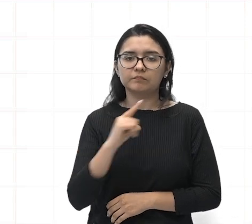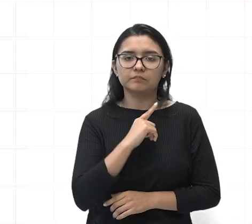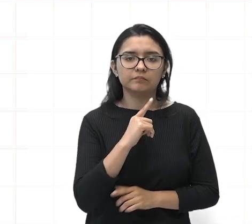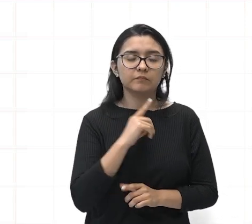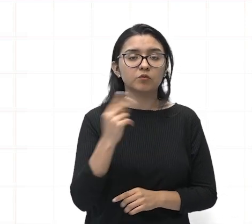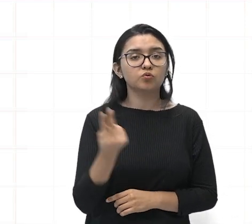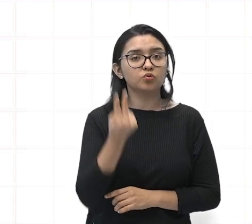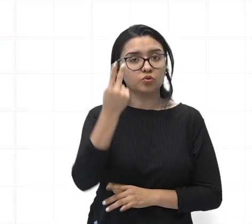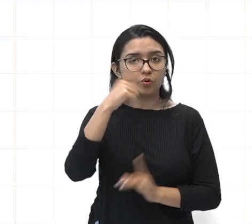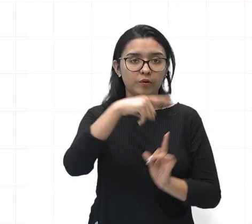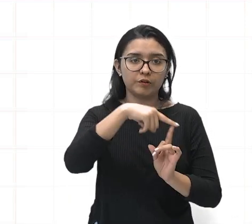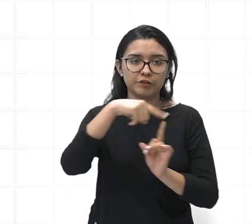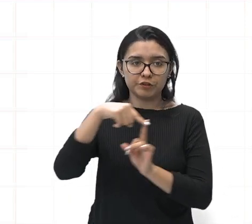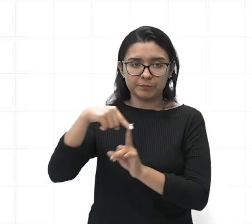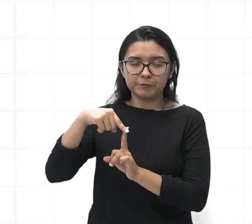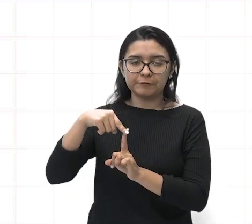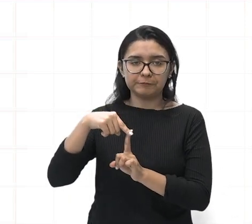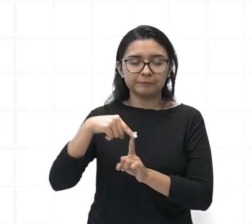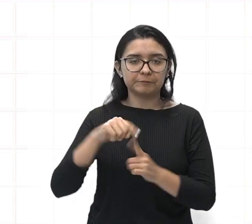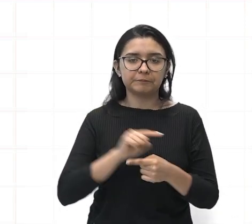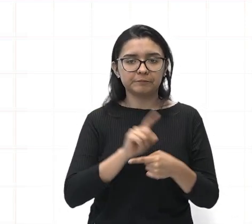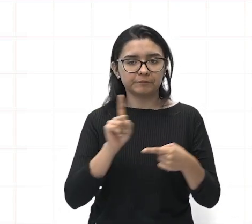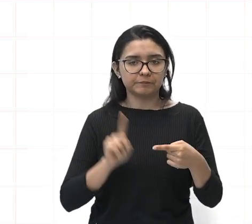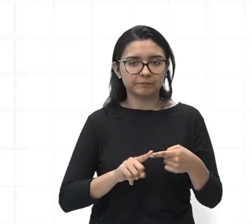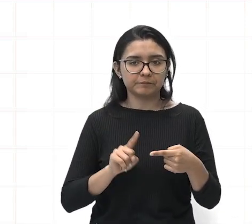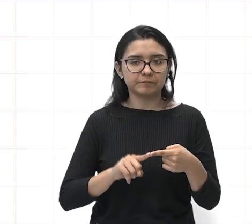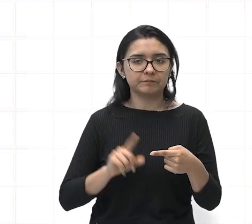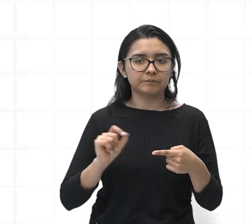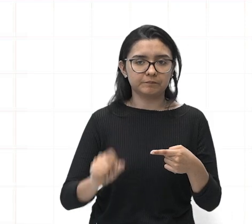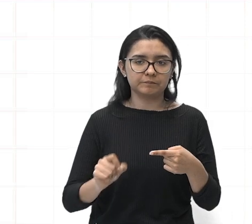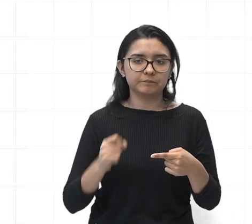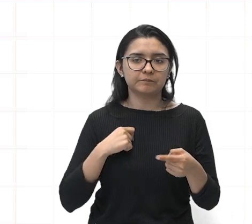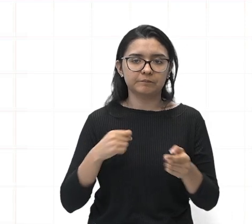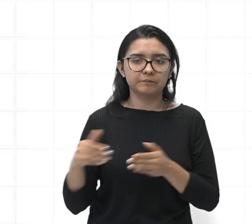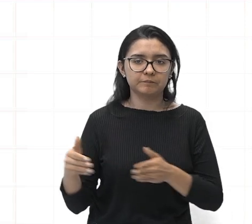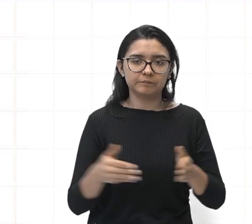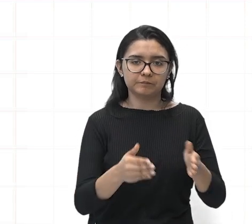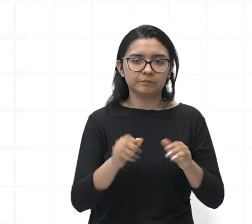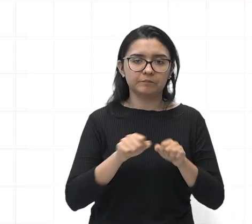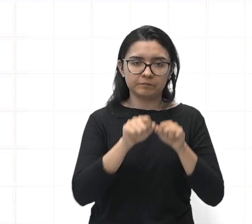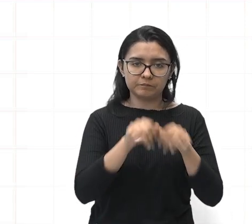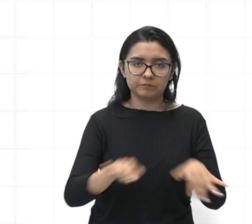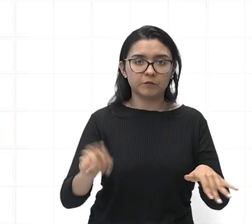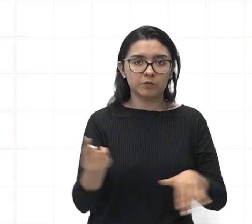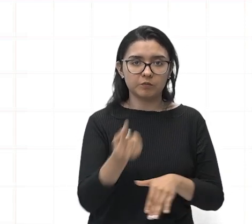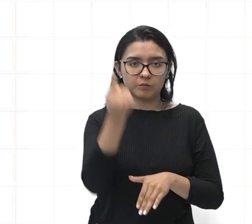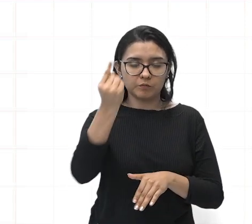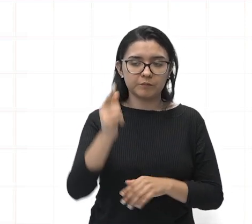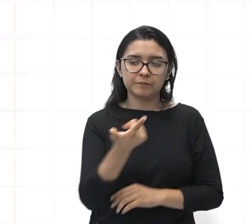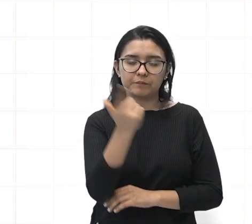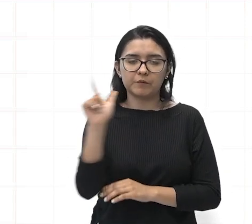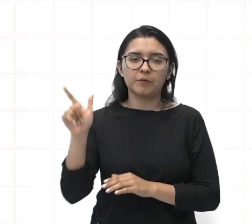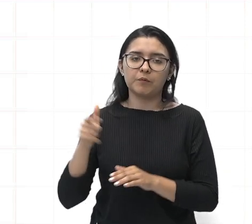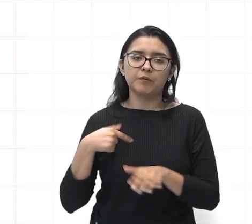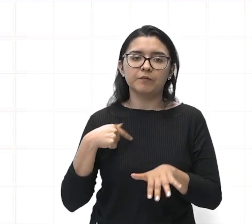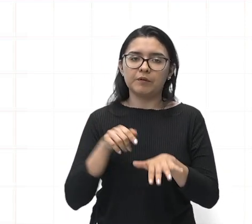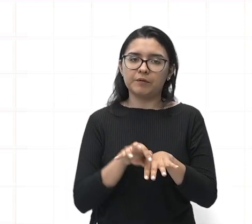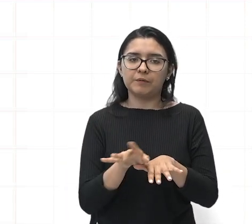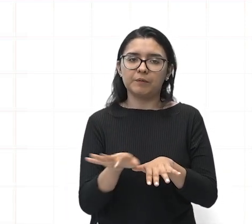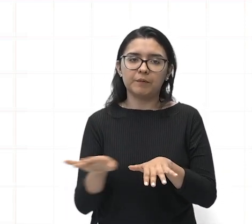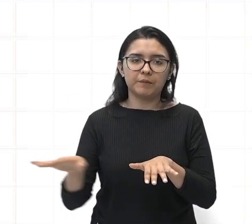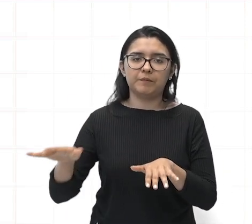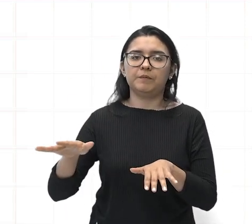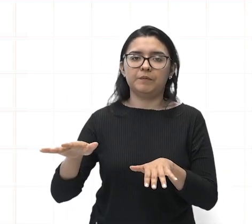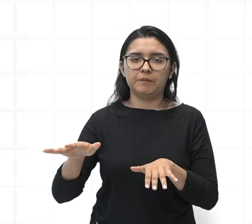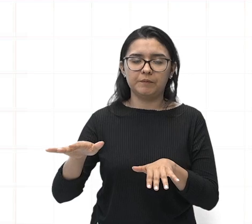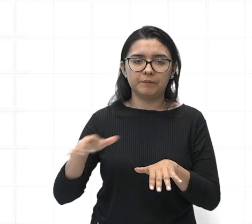dos dois tipos. Uma parte do rio vai desaguar em um único canal e uma parte vai desaguar, outra